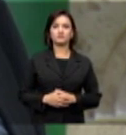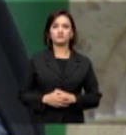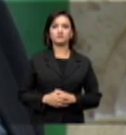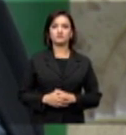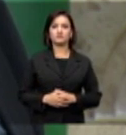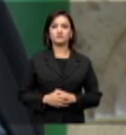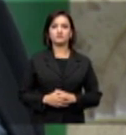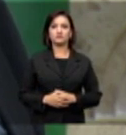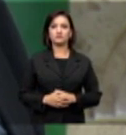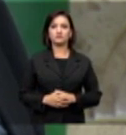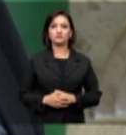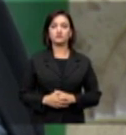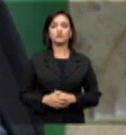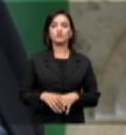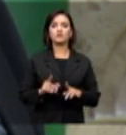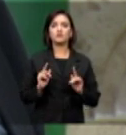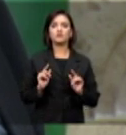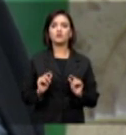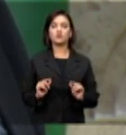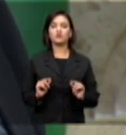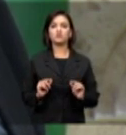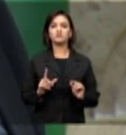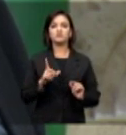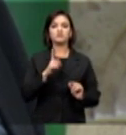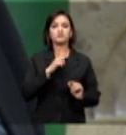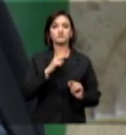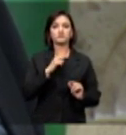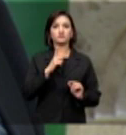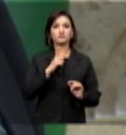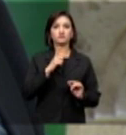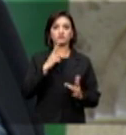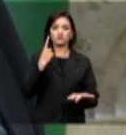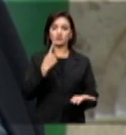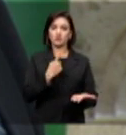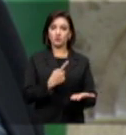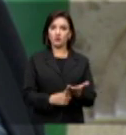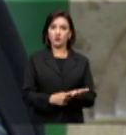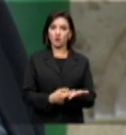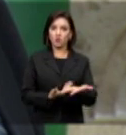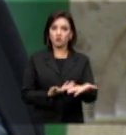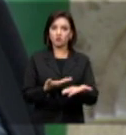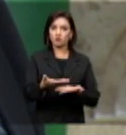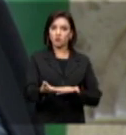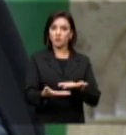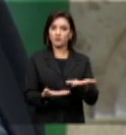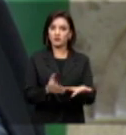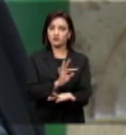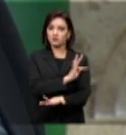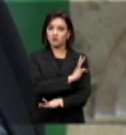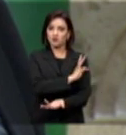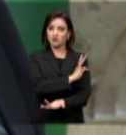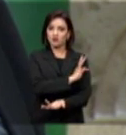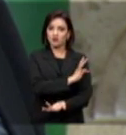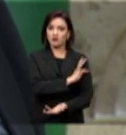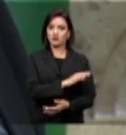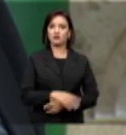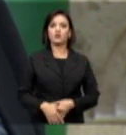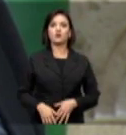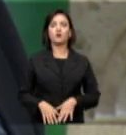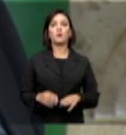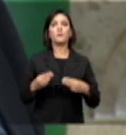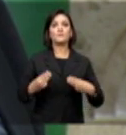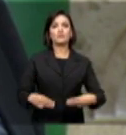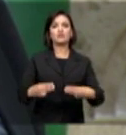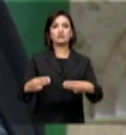brasileiro, que foi firmado um acordo de cooperação técnica com o ministro da Economia,